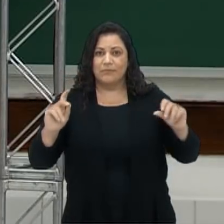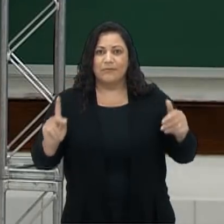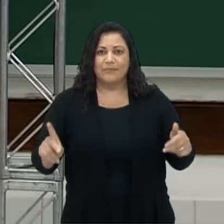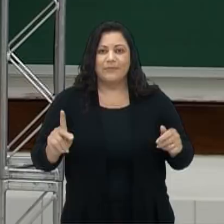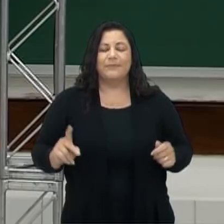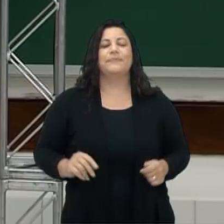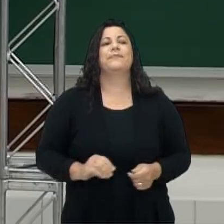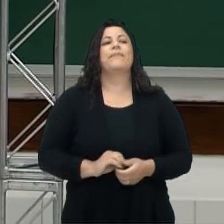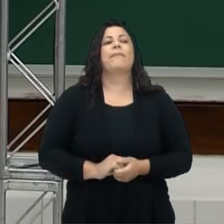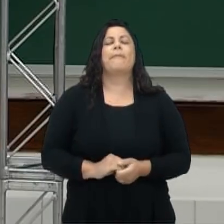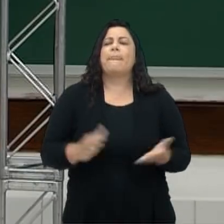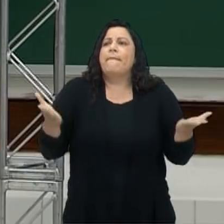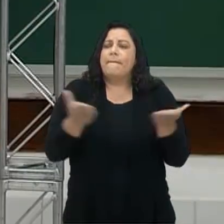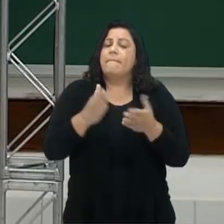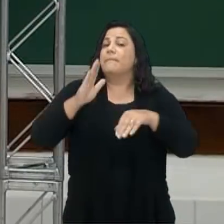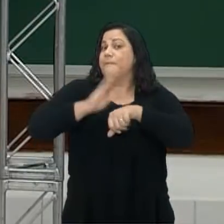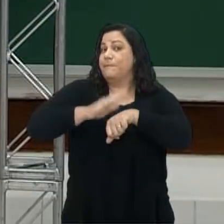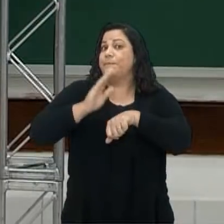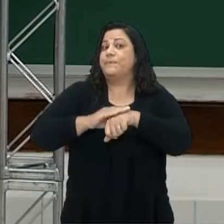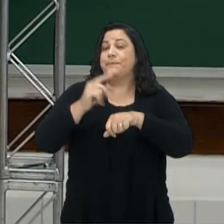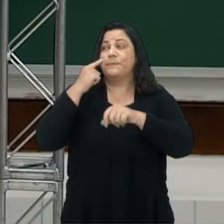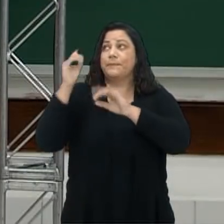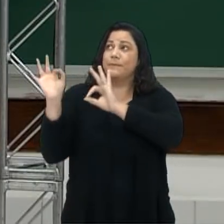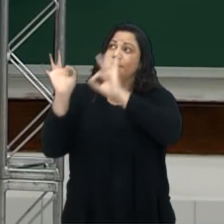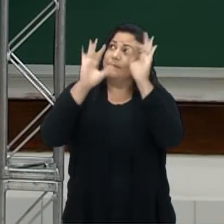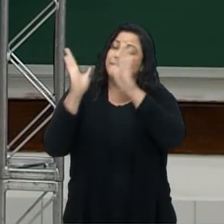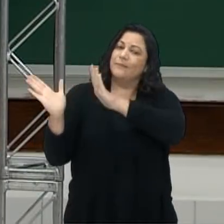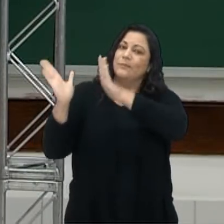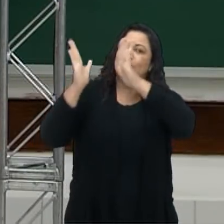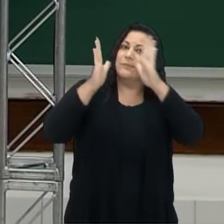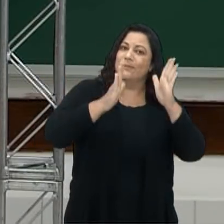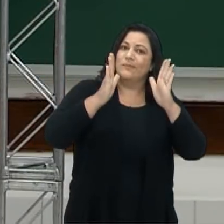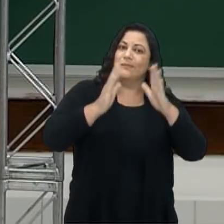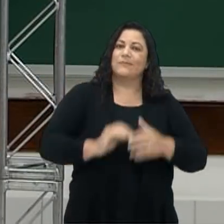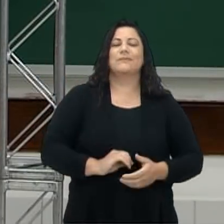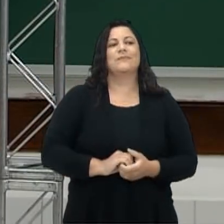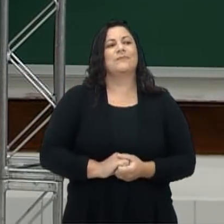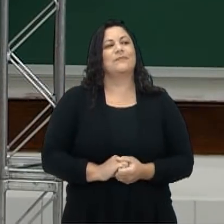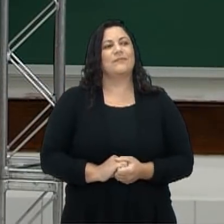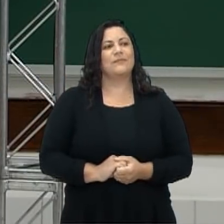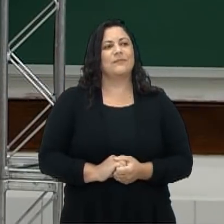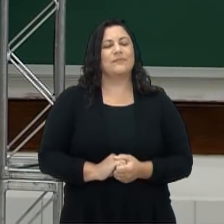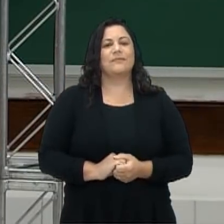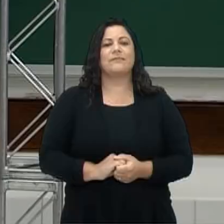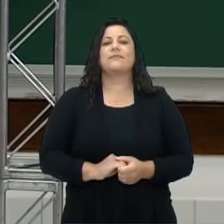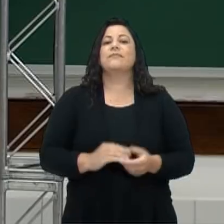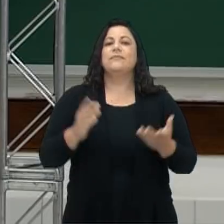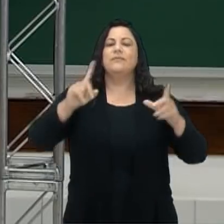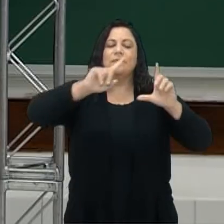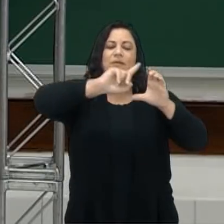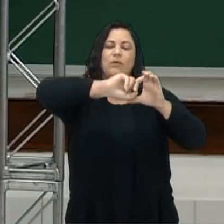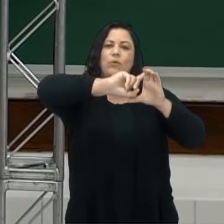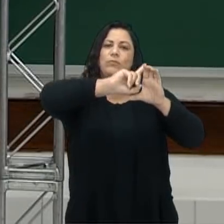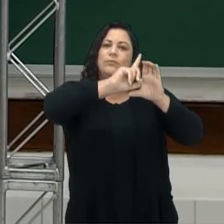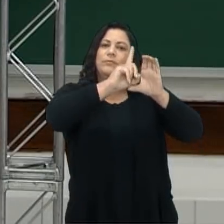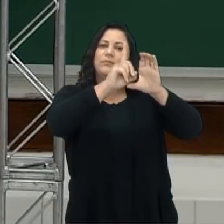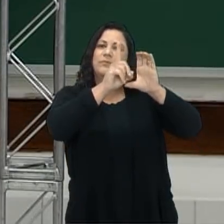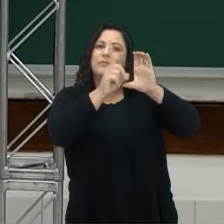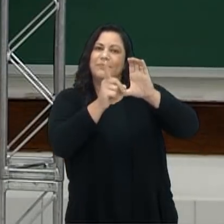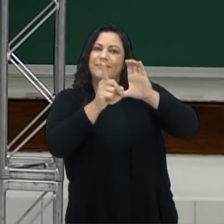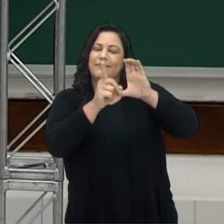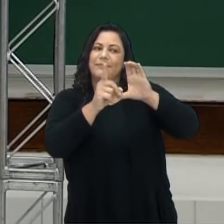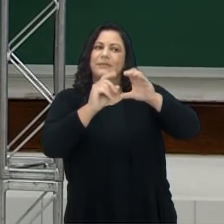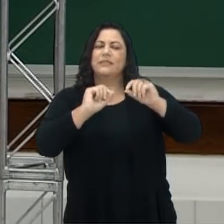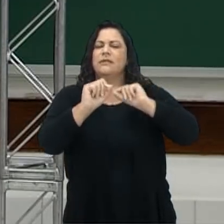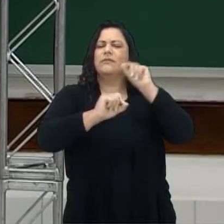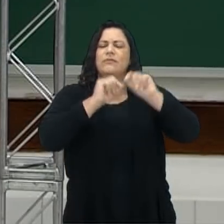Agora vamos construir. Então, vamos lá. Deixa eu pegar aqui o giz e o transferidor. Olha só.